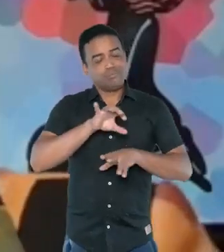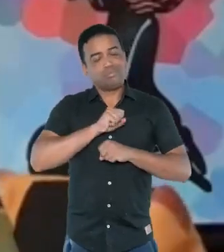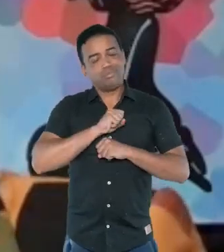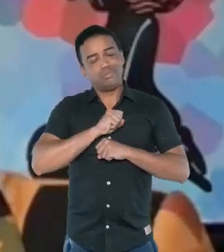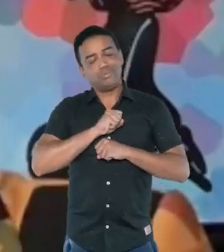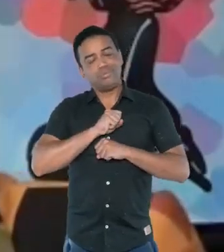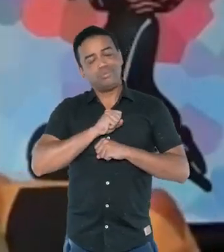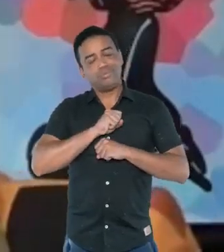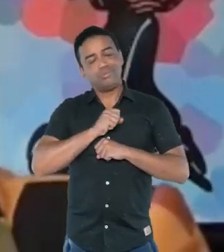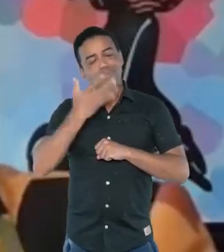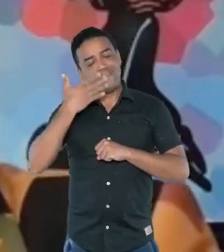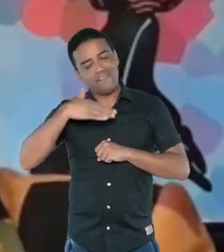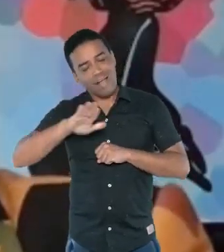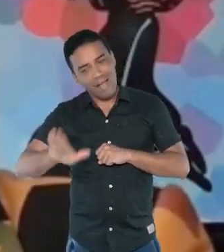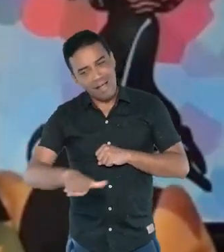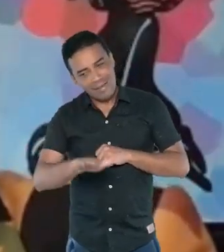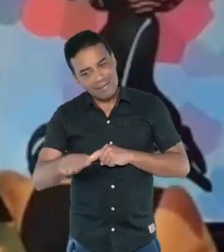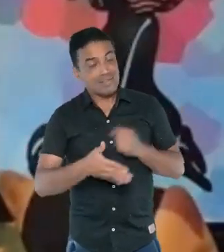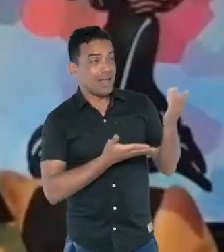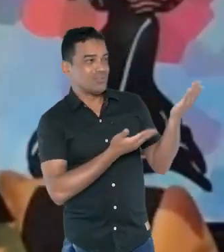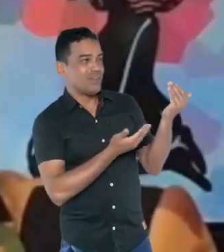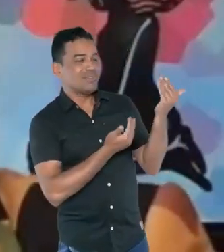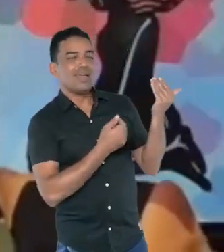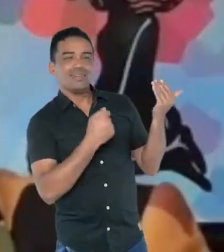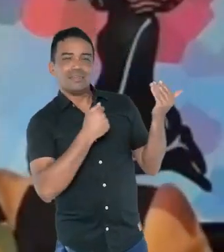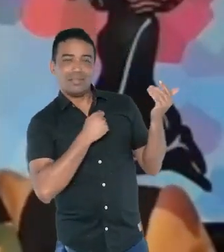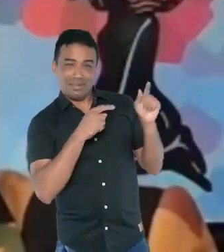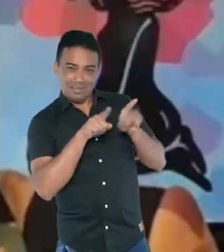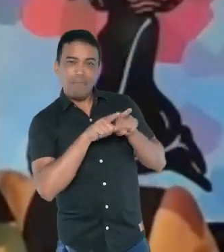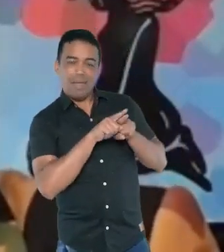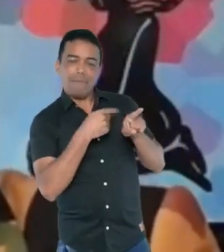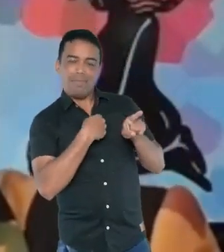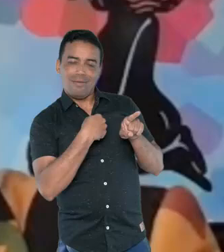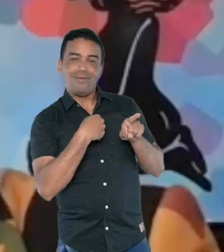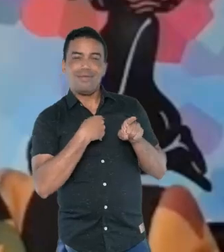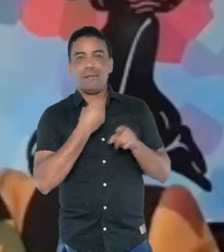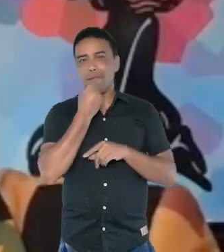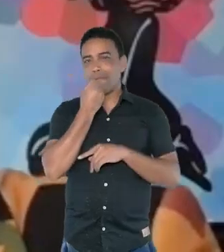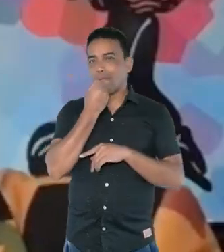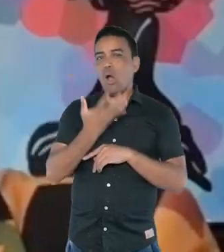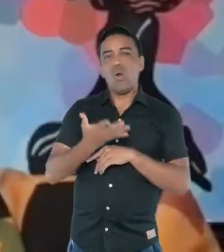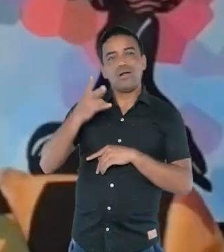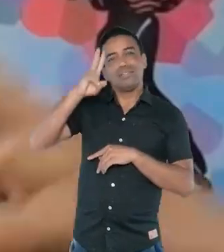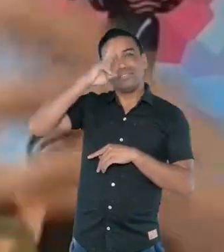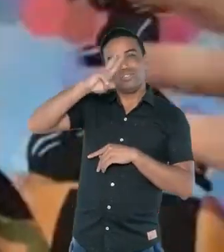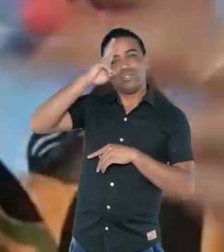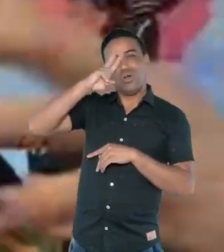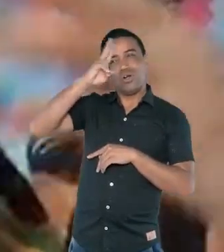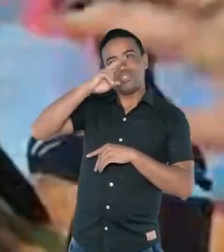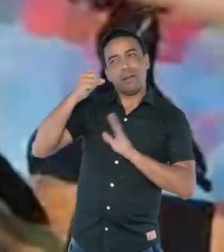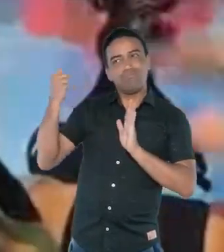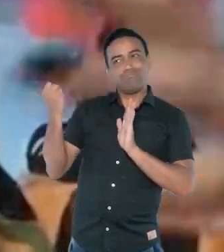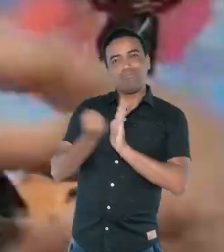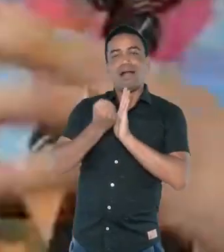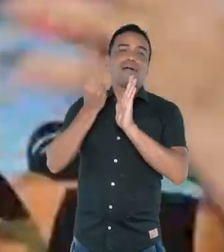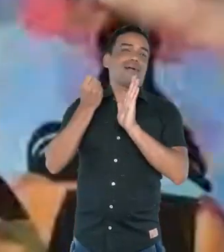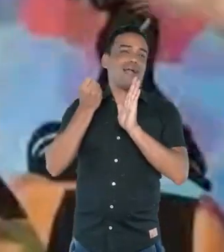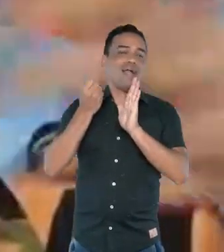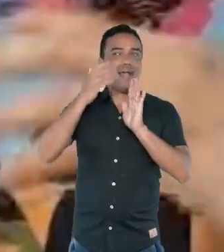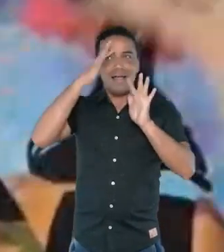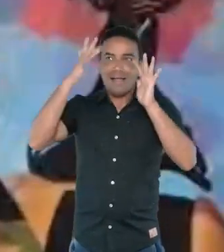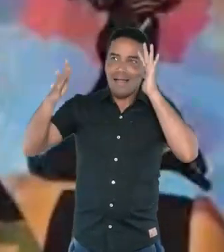minha adolescência também. Então, com muitas e boas histórias para ilustrar e permear